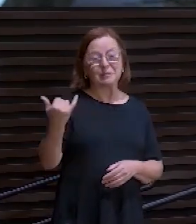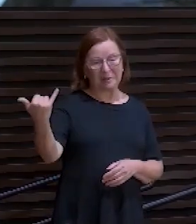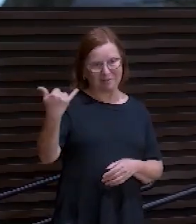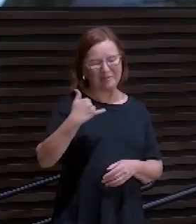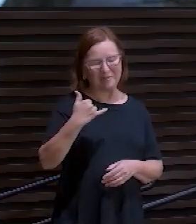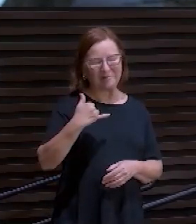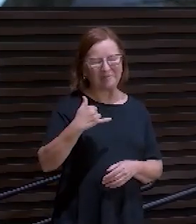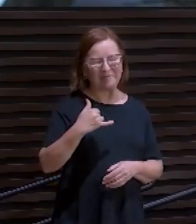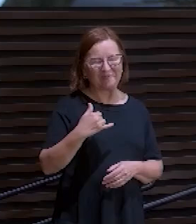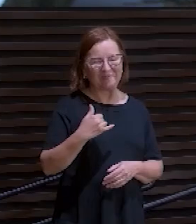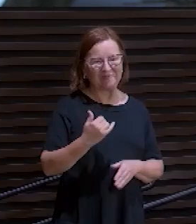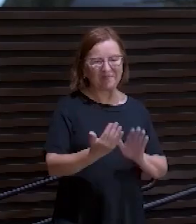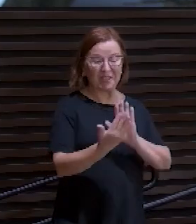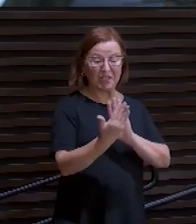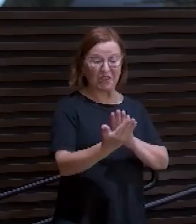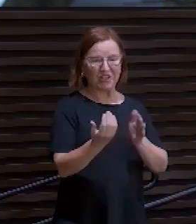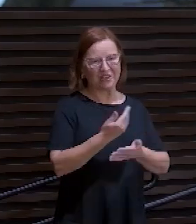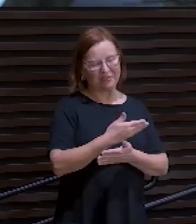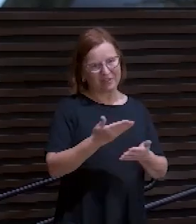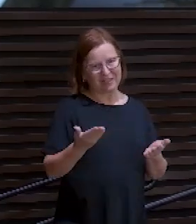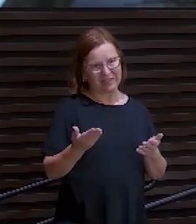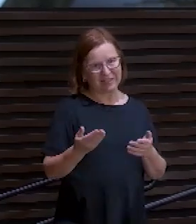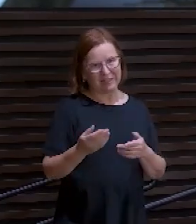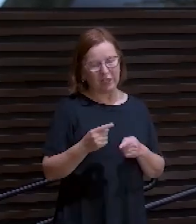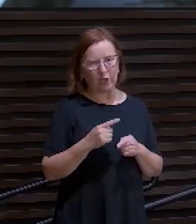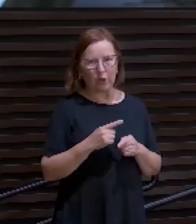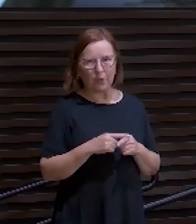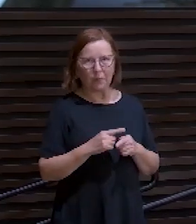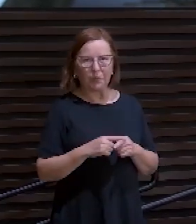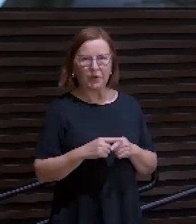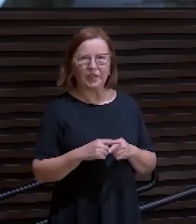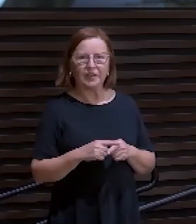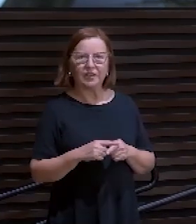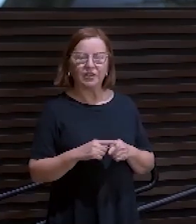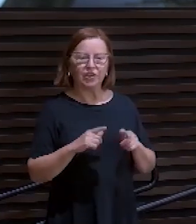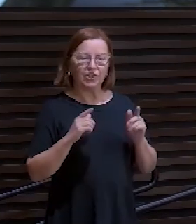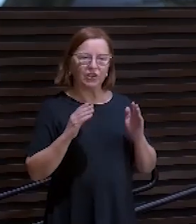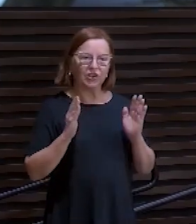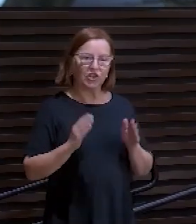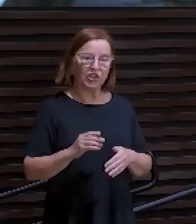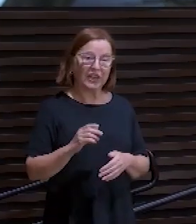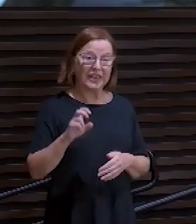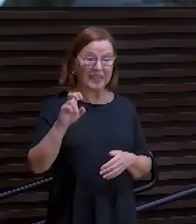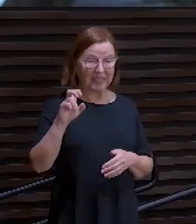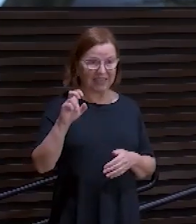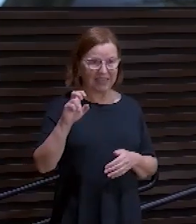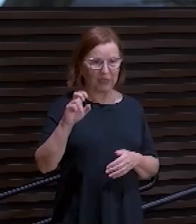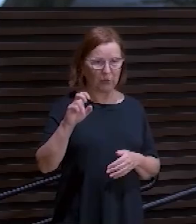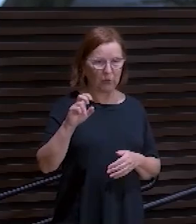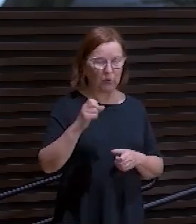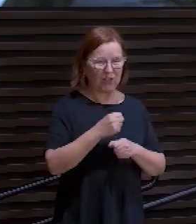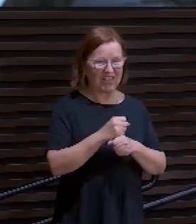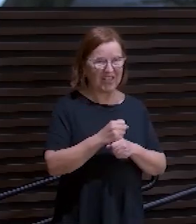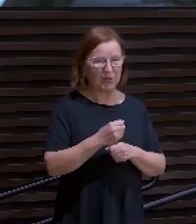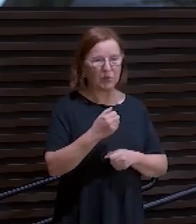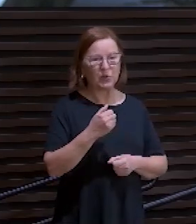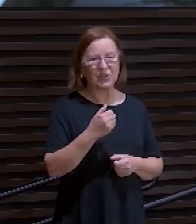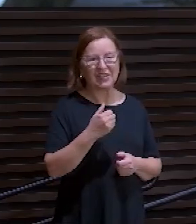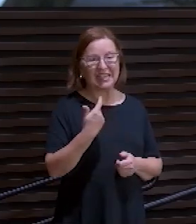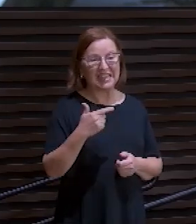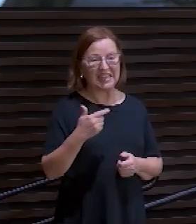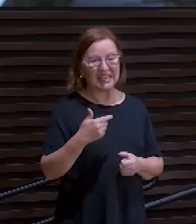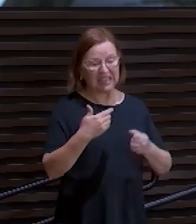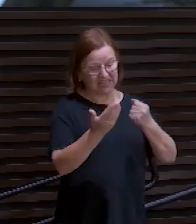restam 5 anos, em que não haverá lavoura nem colheita. Deus me enviou adiante de vós,